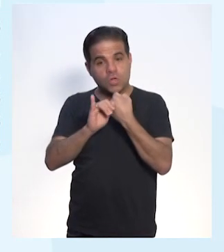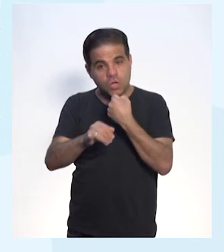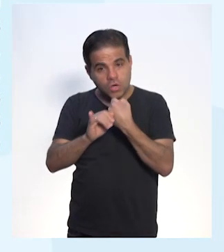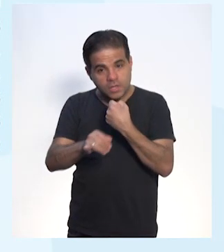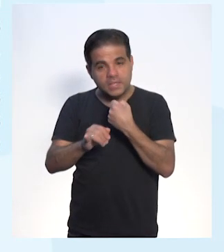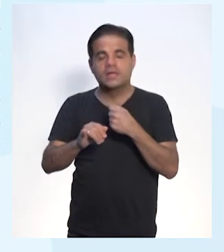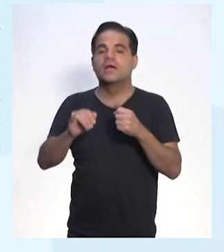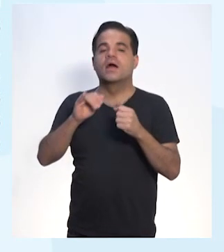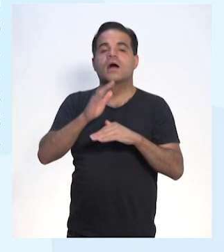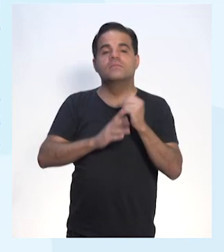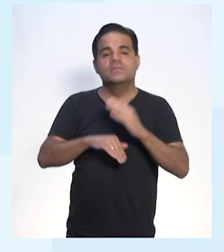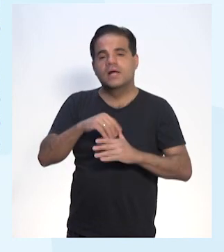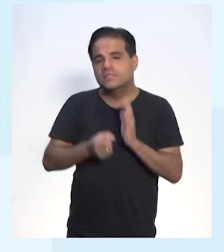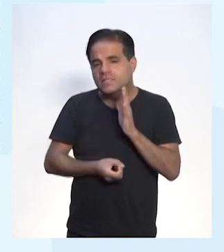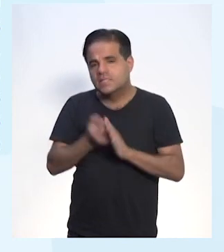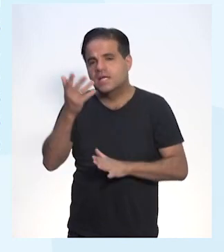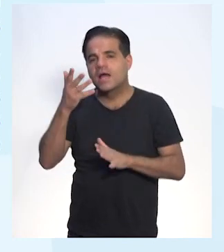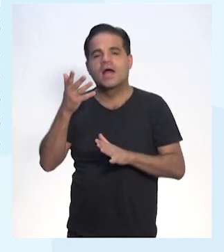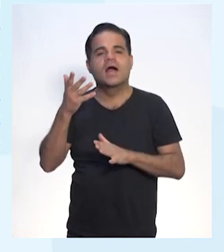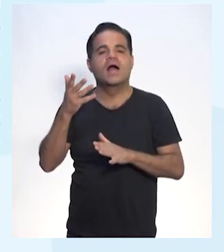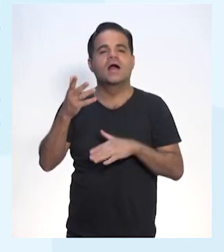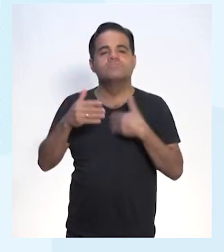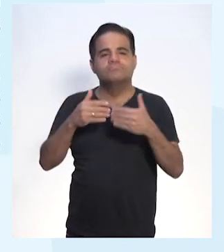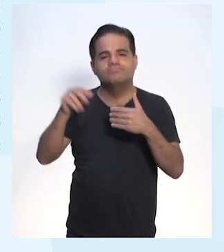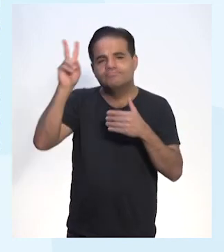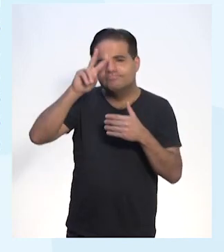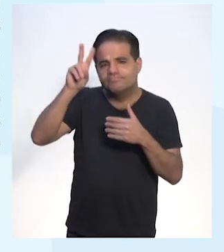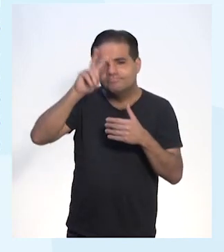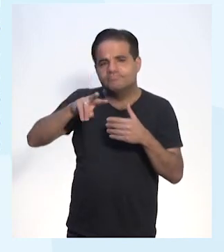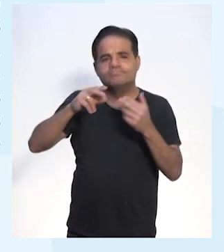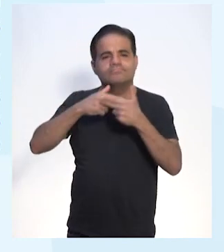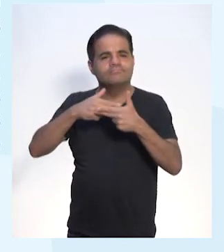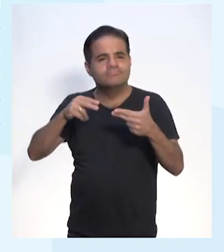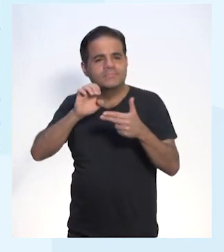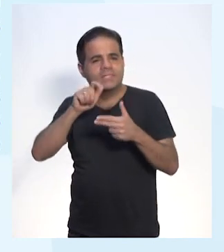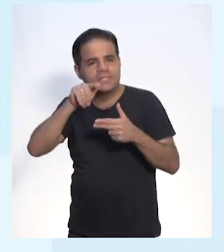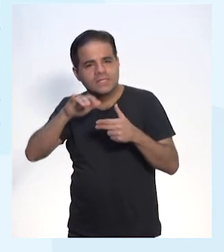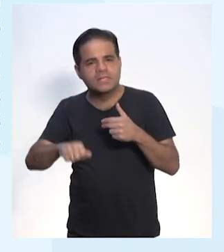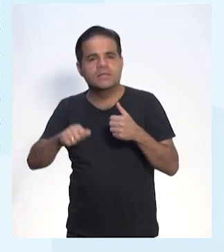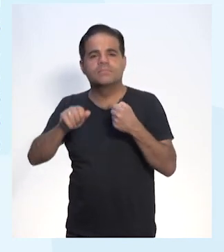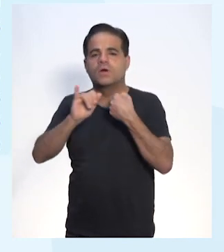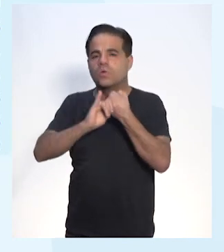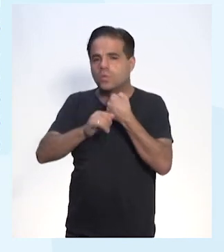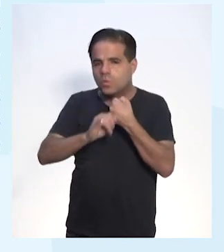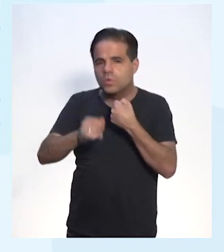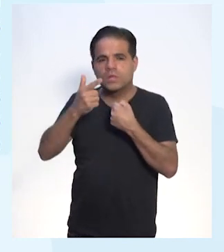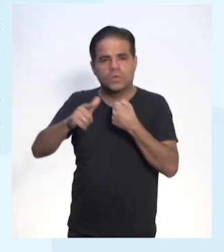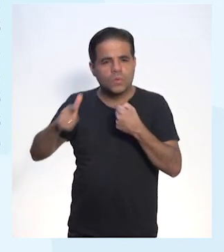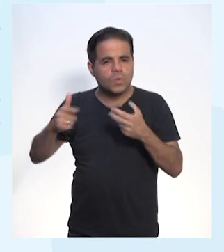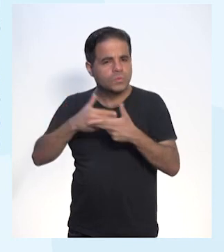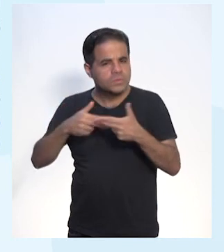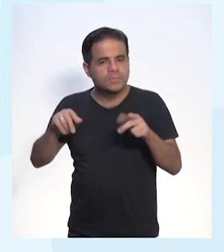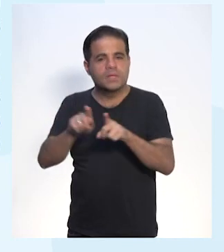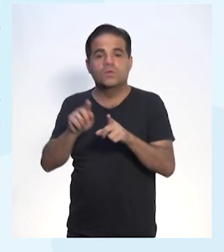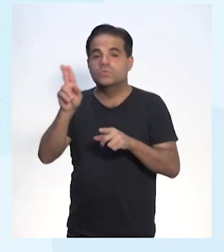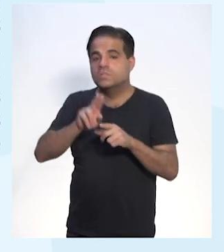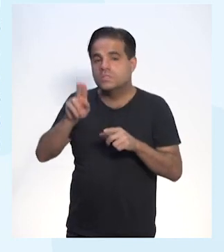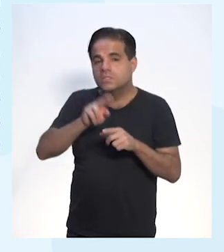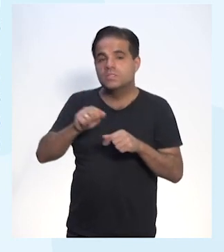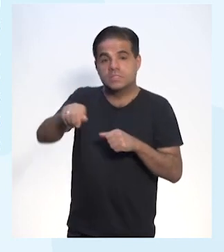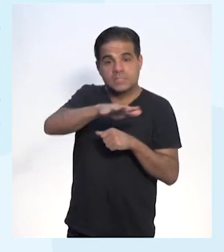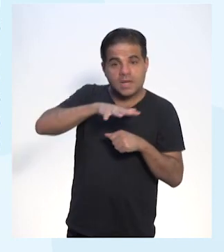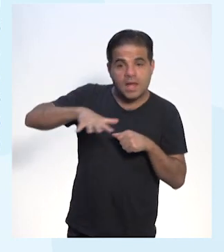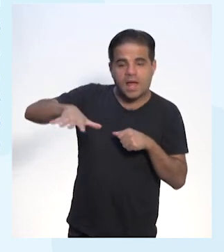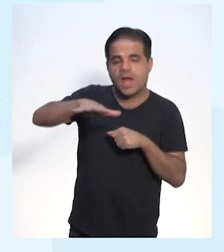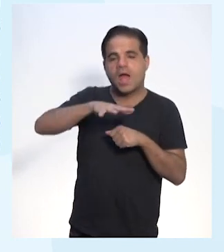Habilidade. Criar narrativas ficcionais, contos, narrativas de enigma, crônicas, entre outros, que utilizem